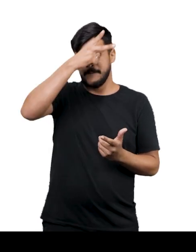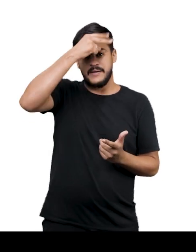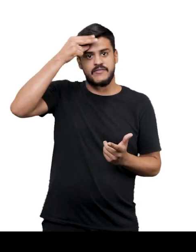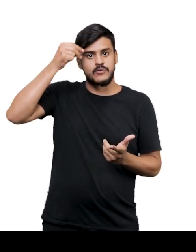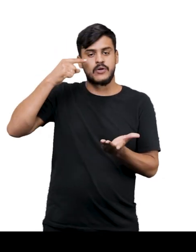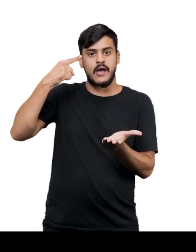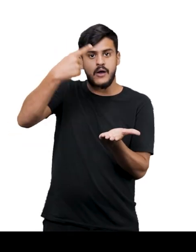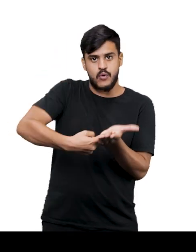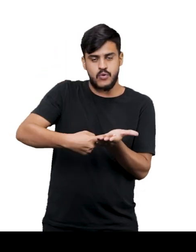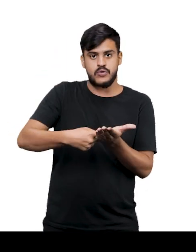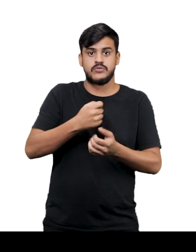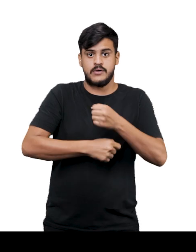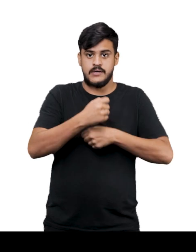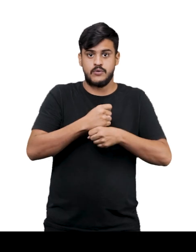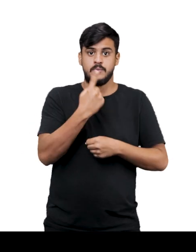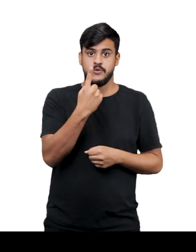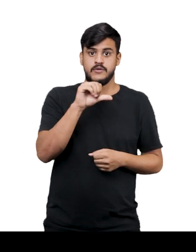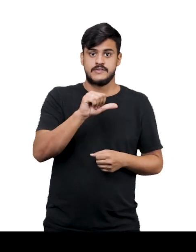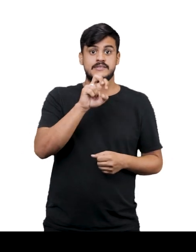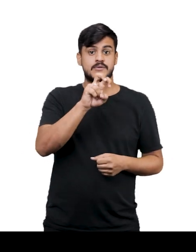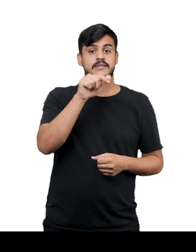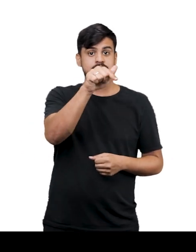Através de um acordo com a prefeitura, em